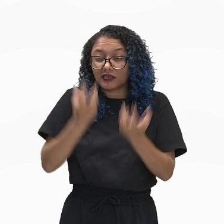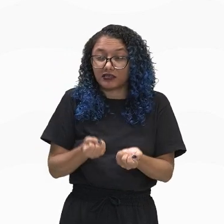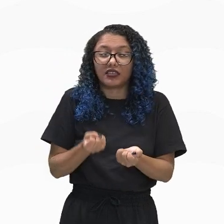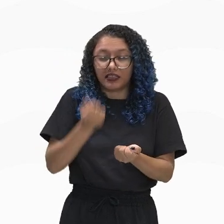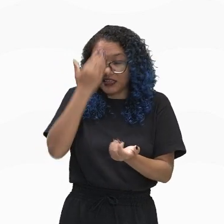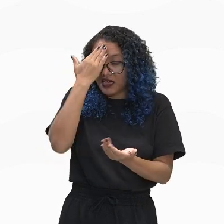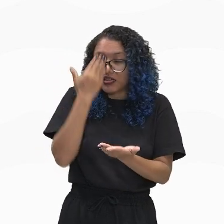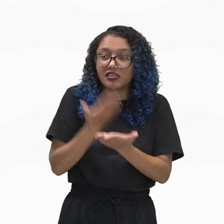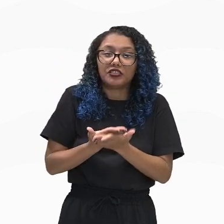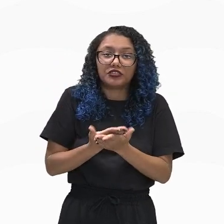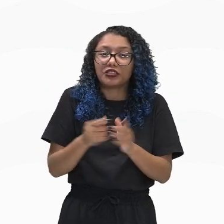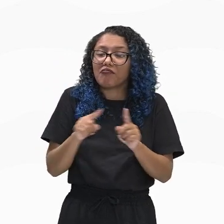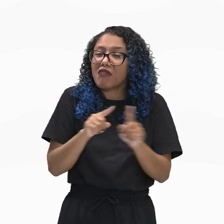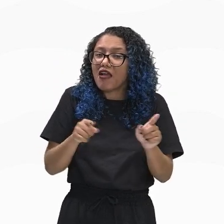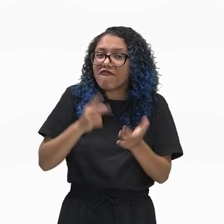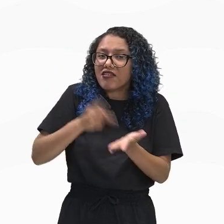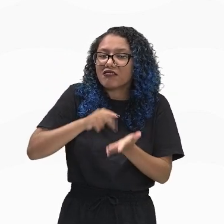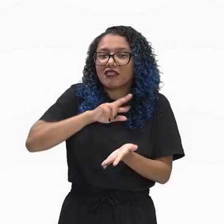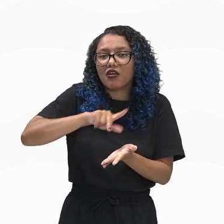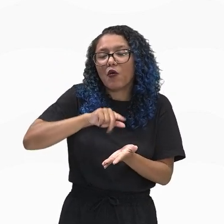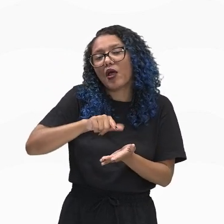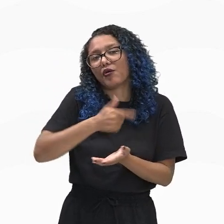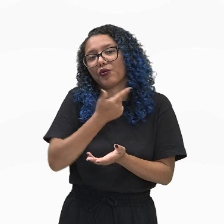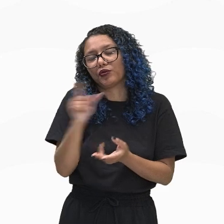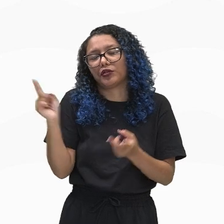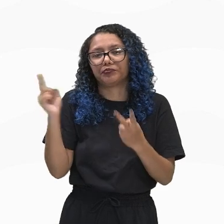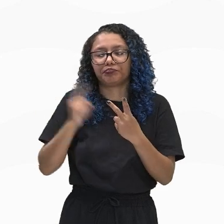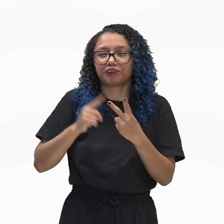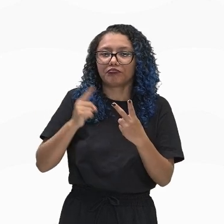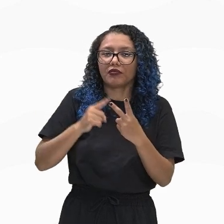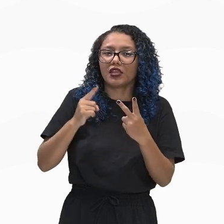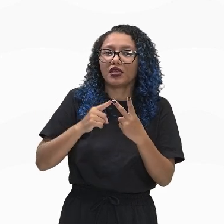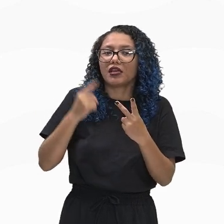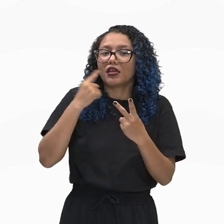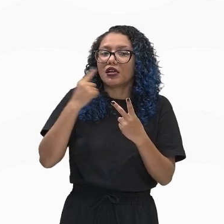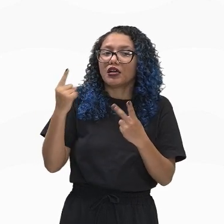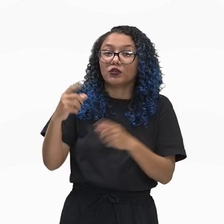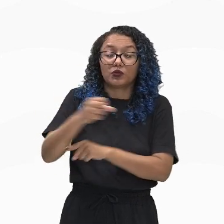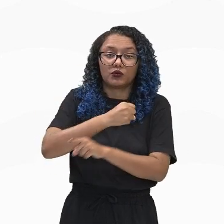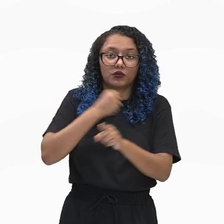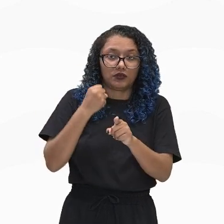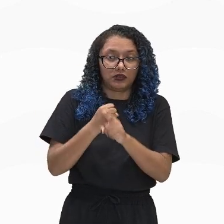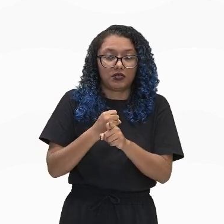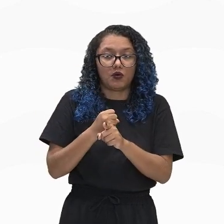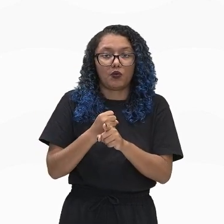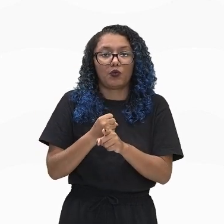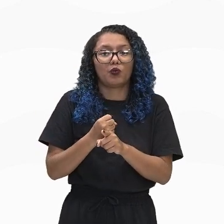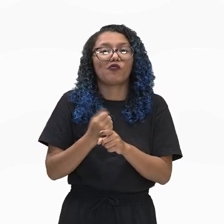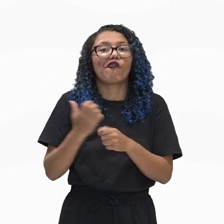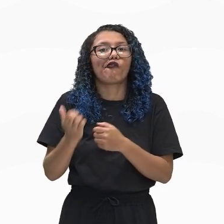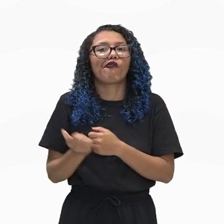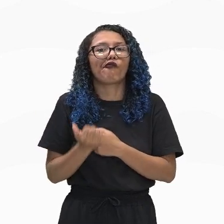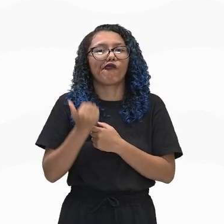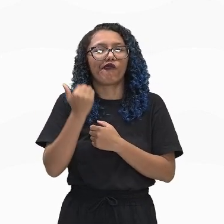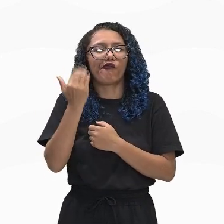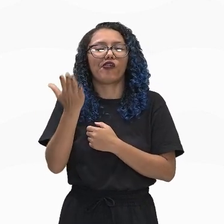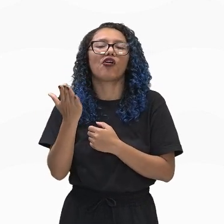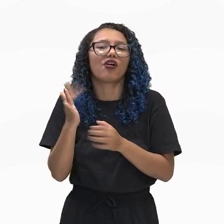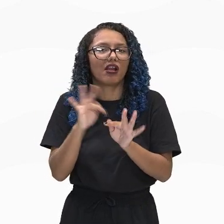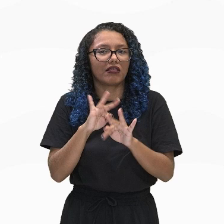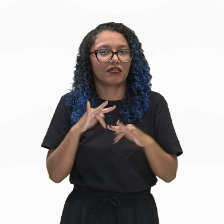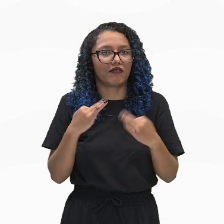crenças sociais. Essa crença, ela é adquirida fora de casa. Então, as hereditárias a gente